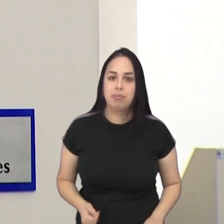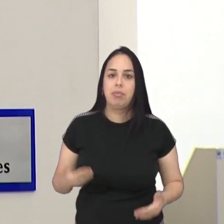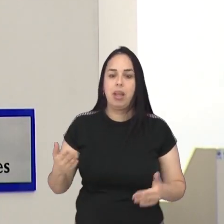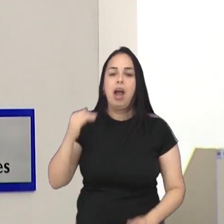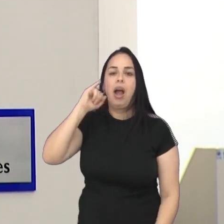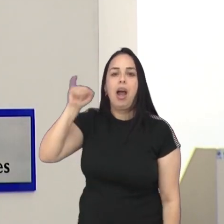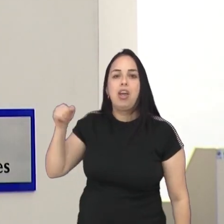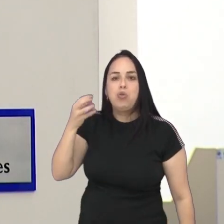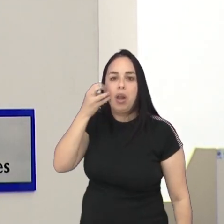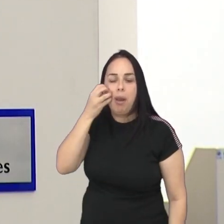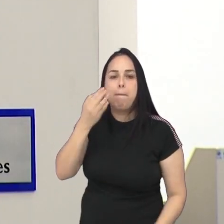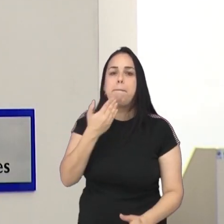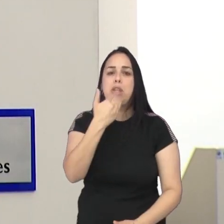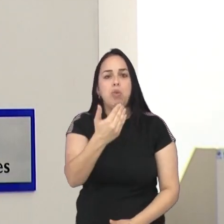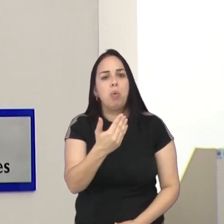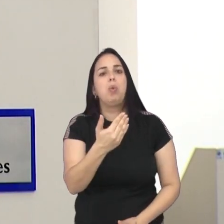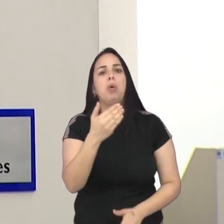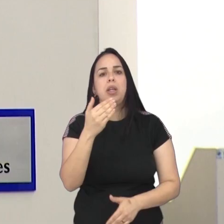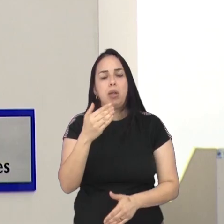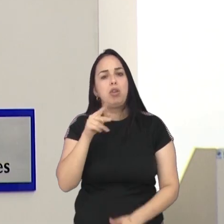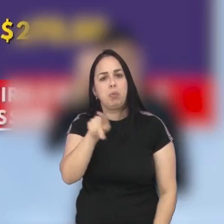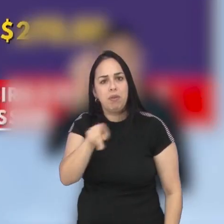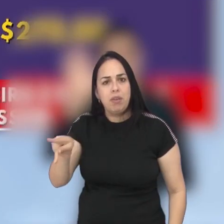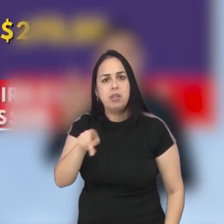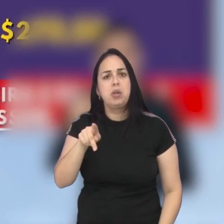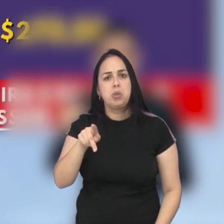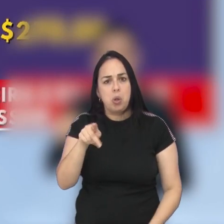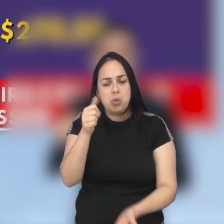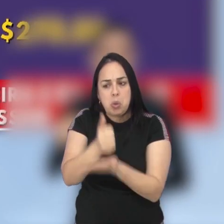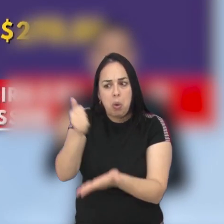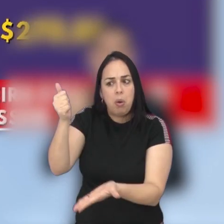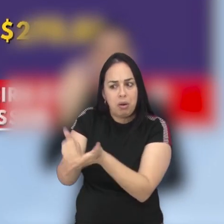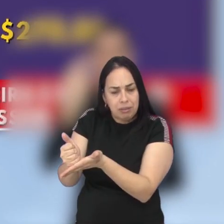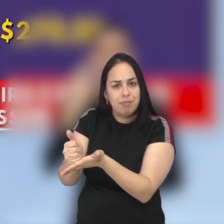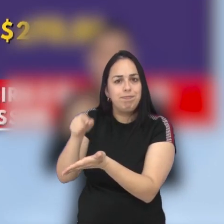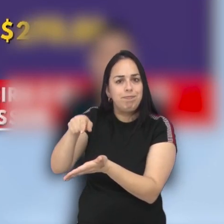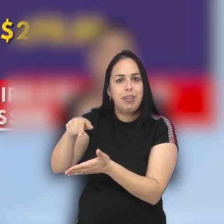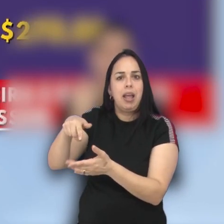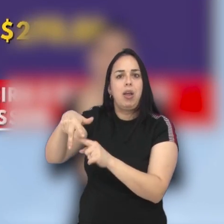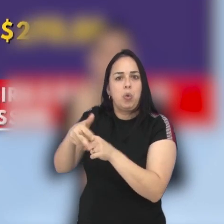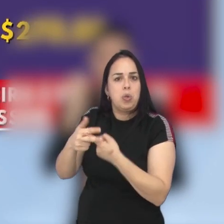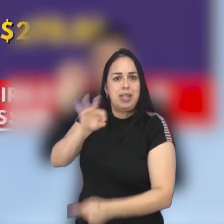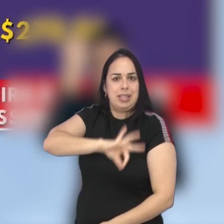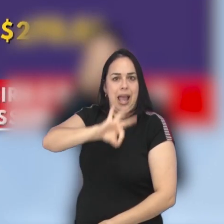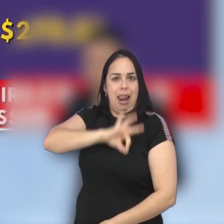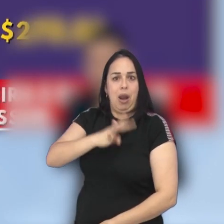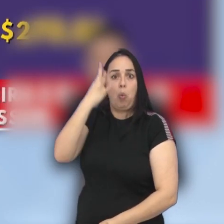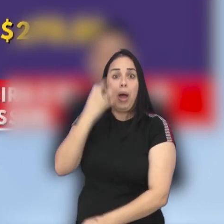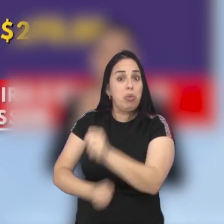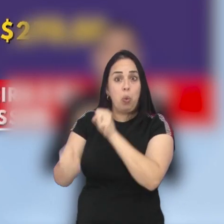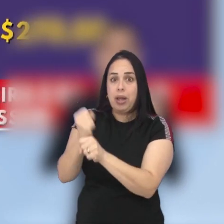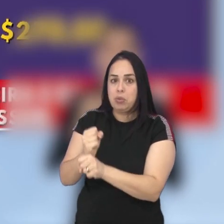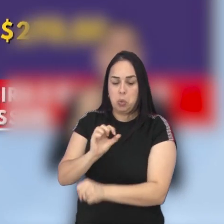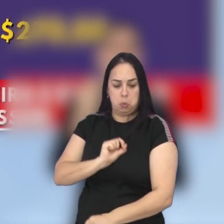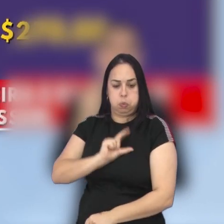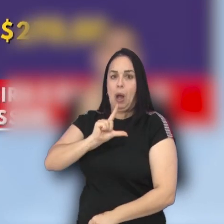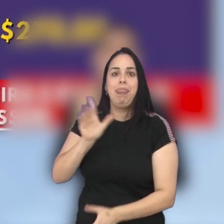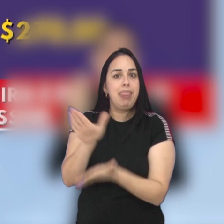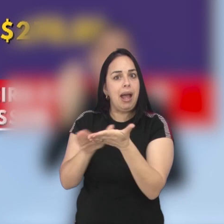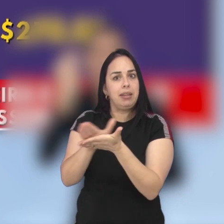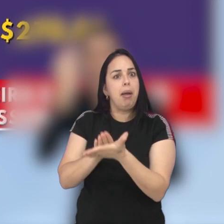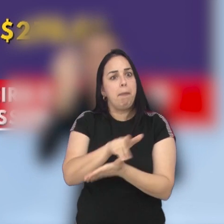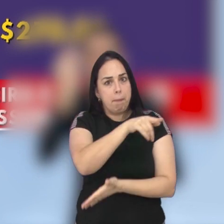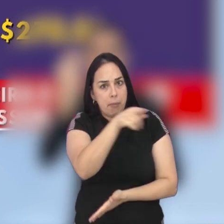pediu apoio aos professores contratados pelo município que estariam sem reajuste salarial há 4 anos. Ainda segundo